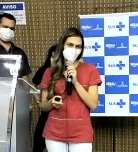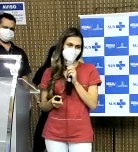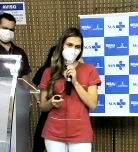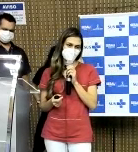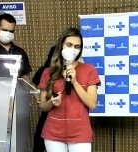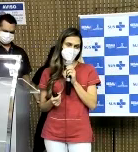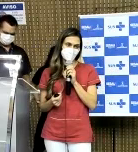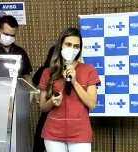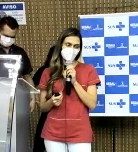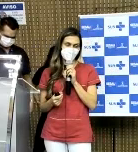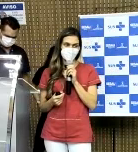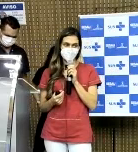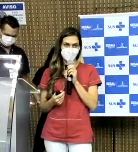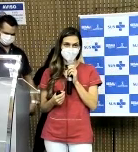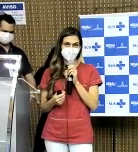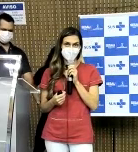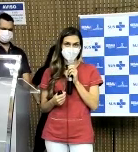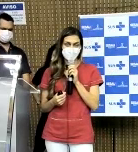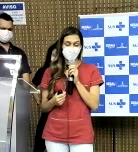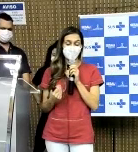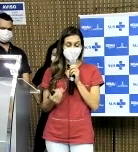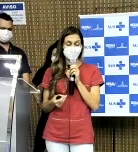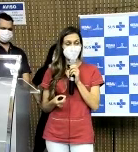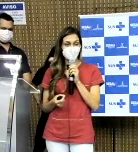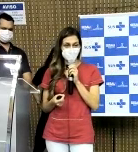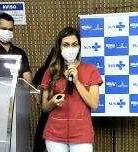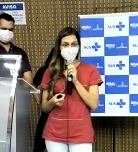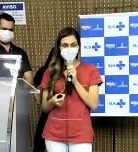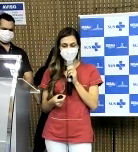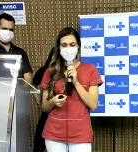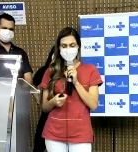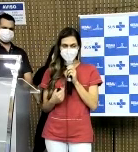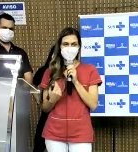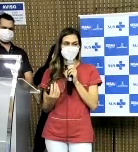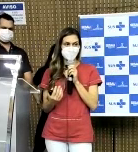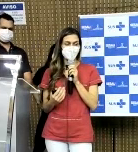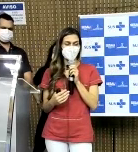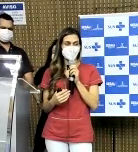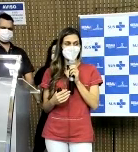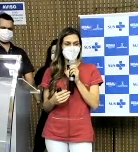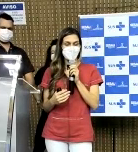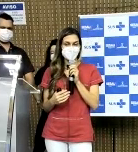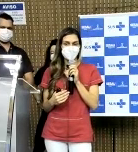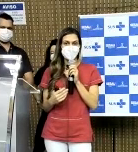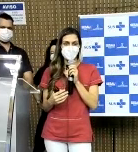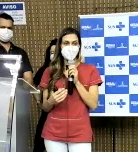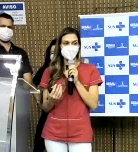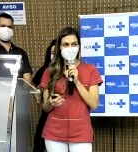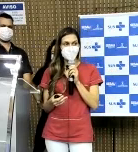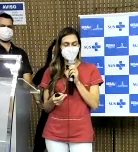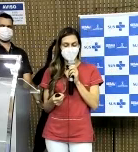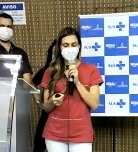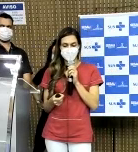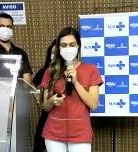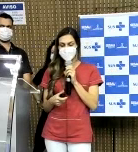as gestantes em agenda por demanda espontânea, né? Para um atendimento